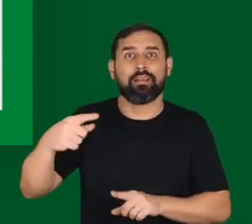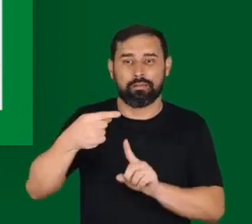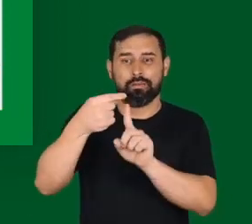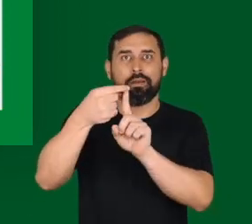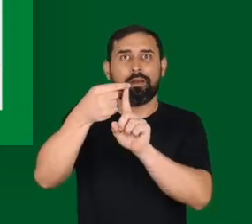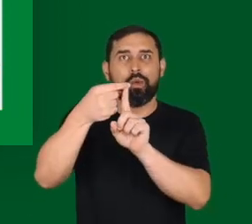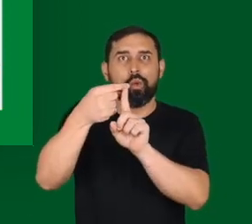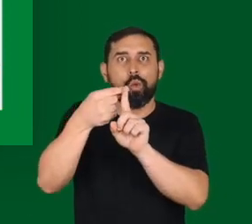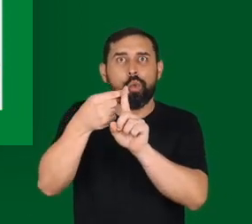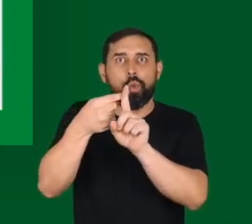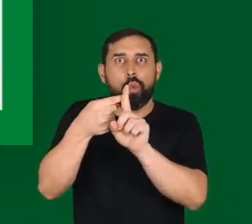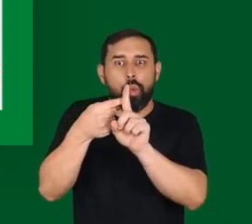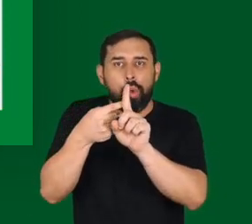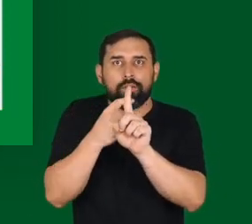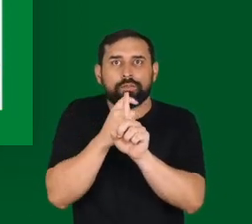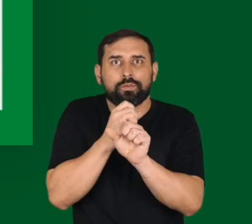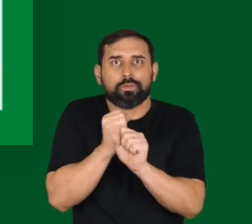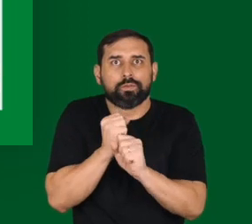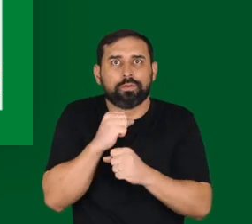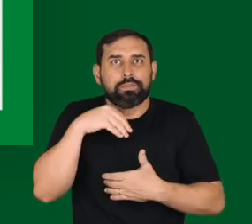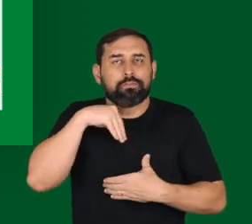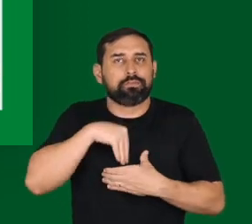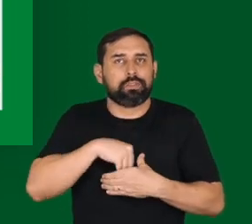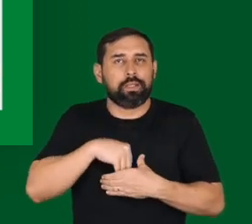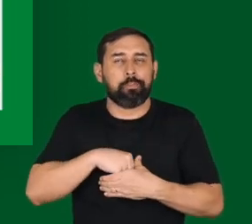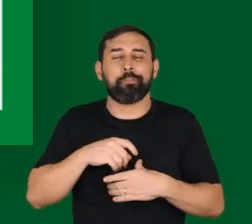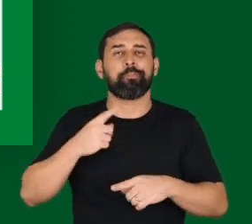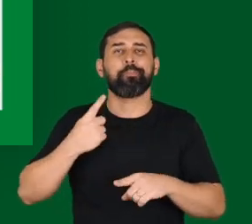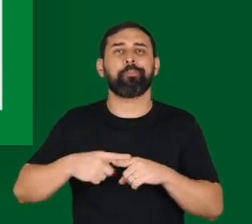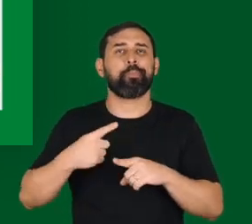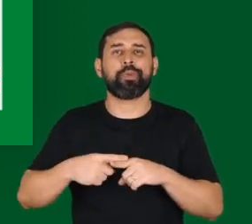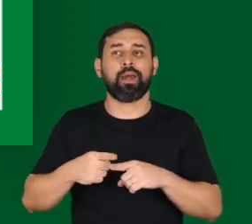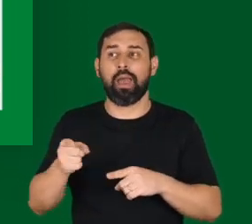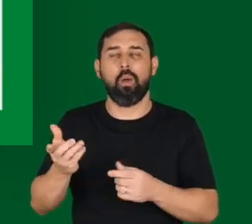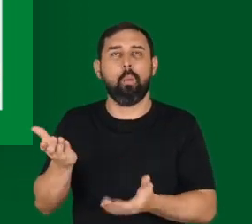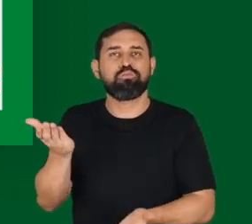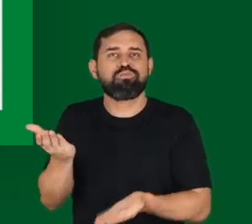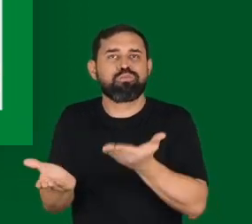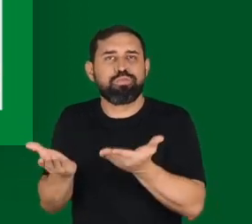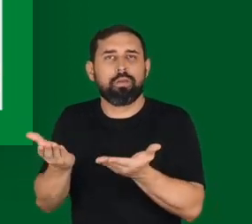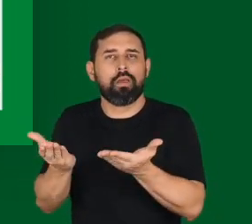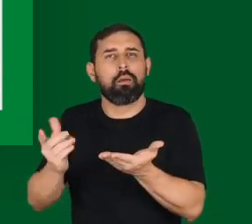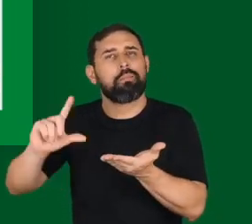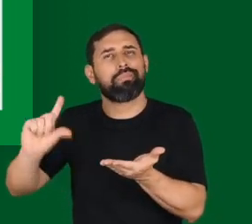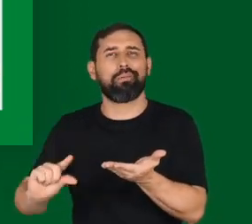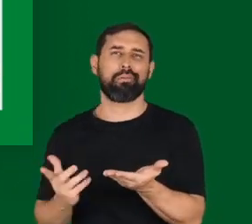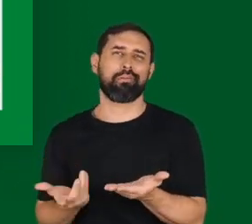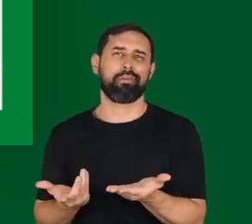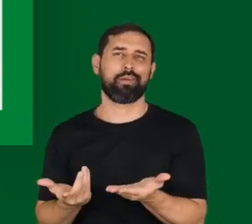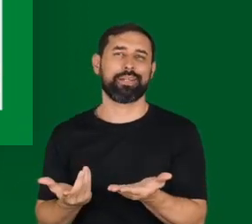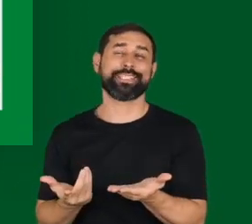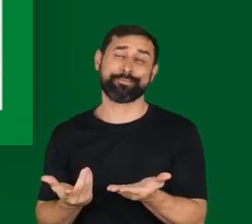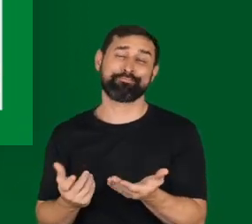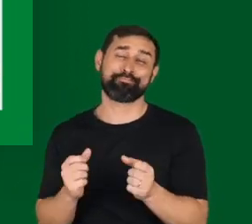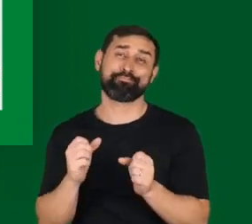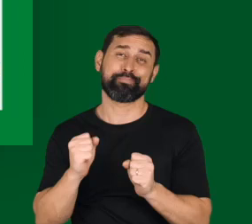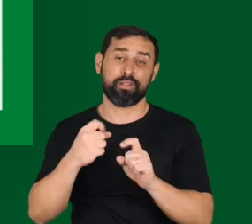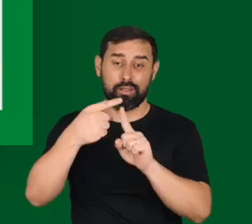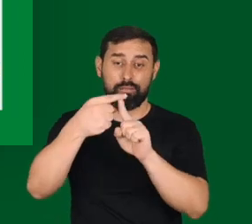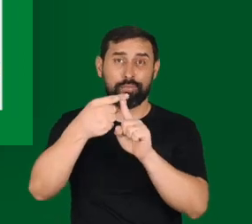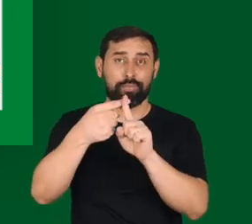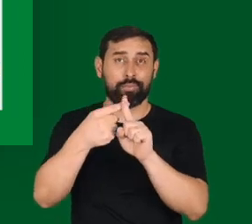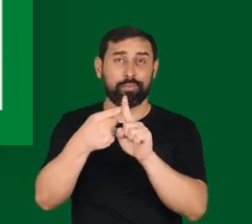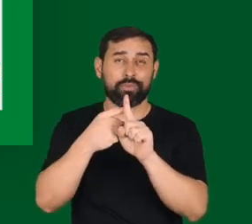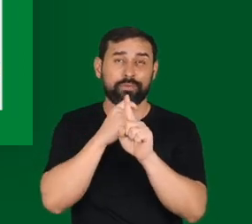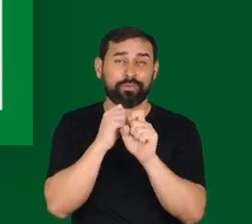questão da hipotermia, por eu ter um tecido, menos tecido gorduroso, né, uma menor massa corporal, a criança ela